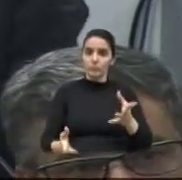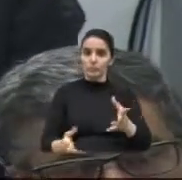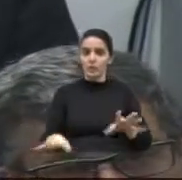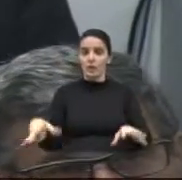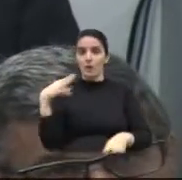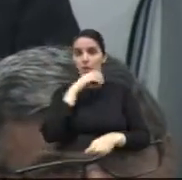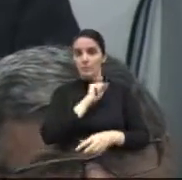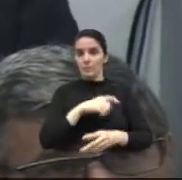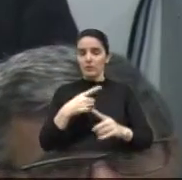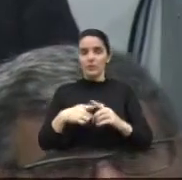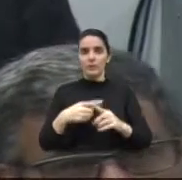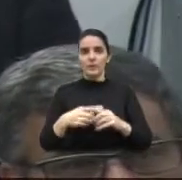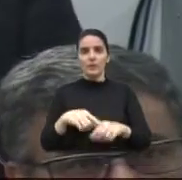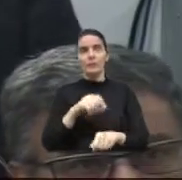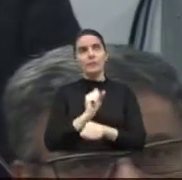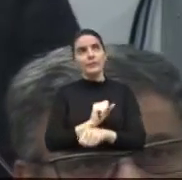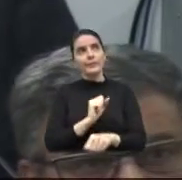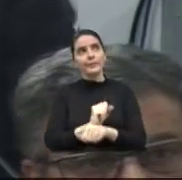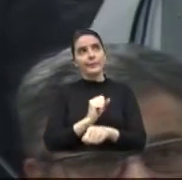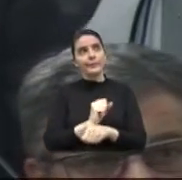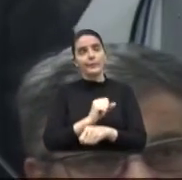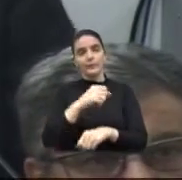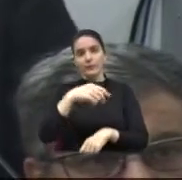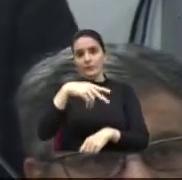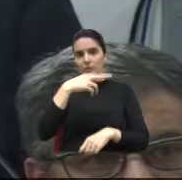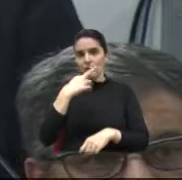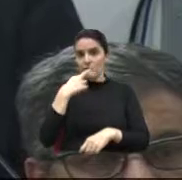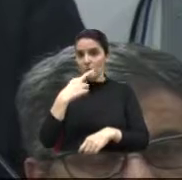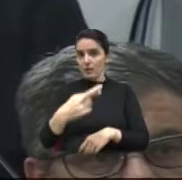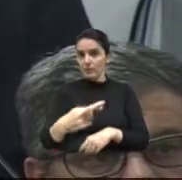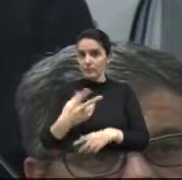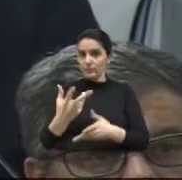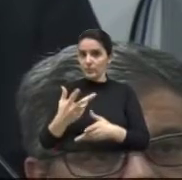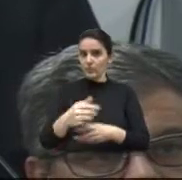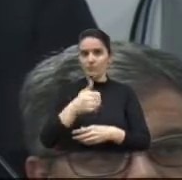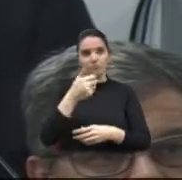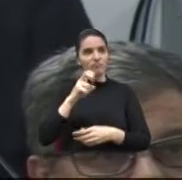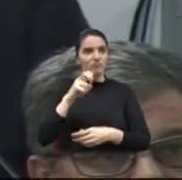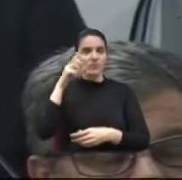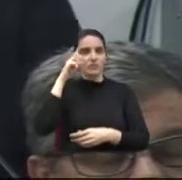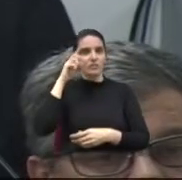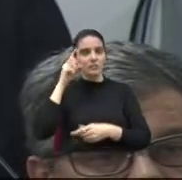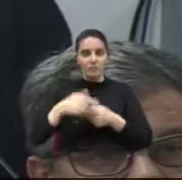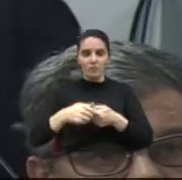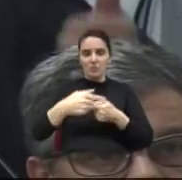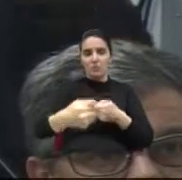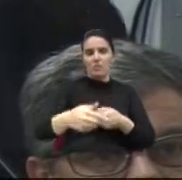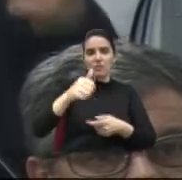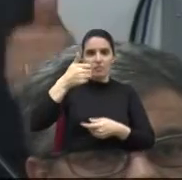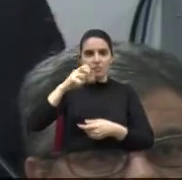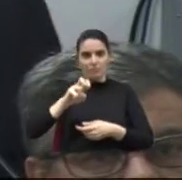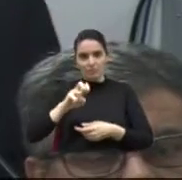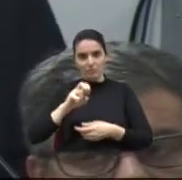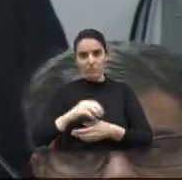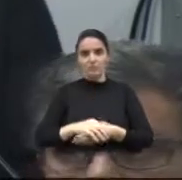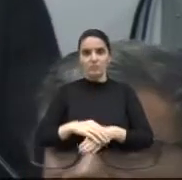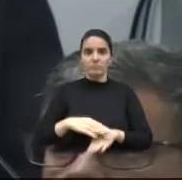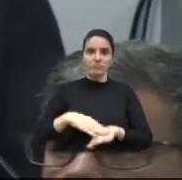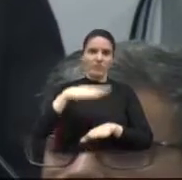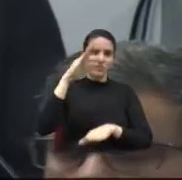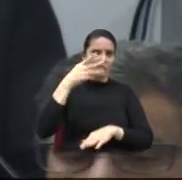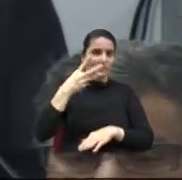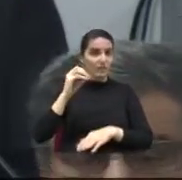gente for esperar a resposta do seu requerimento, vereadora Lubogo, é 15 dias, aí pede para prorrogar mais 15, quer dizer, mais 30 dias que vão ficar